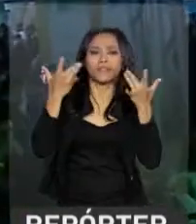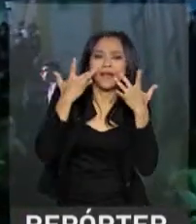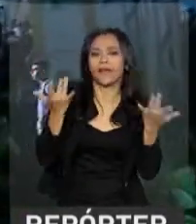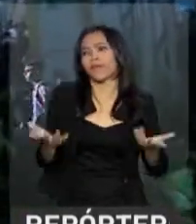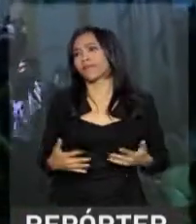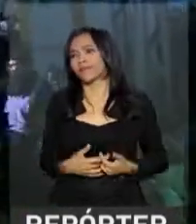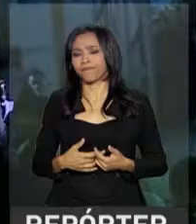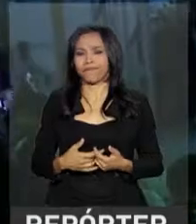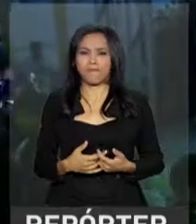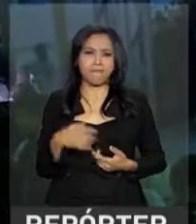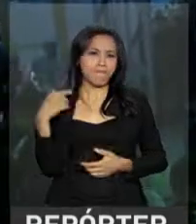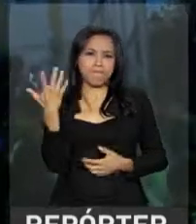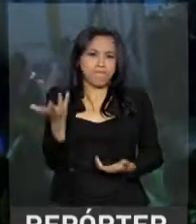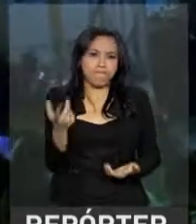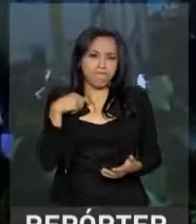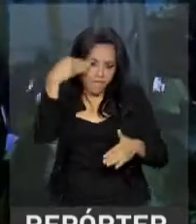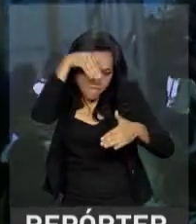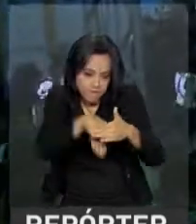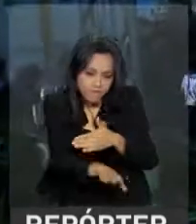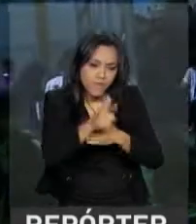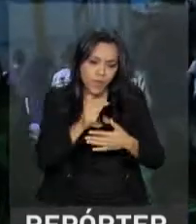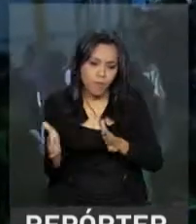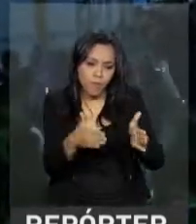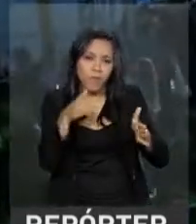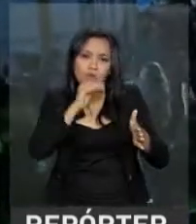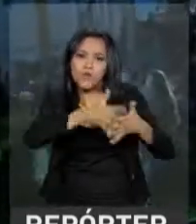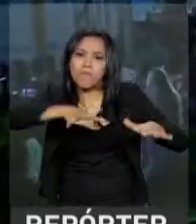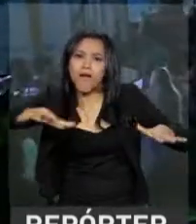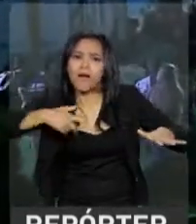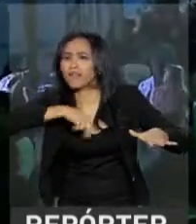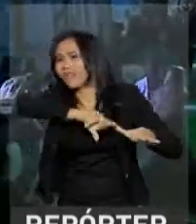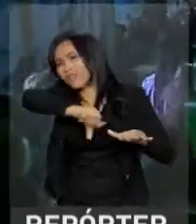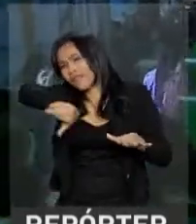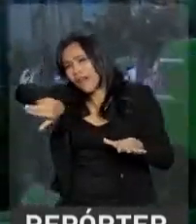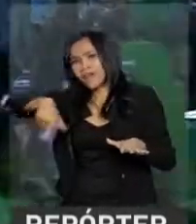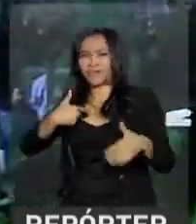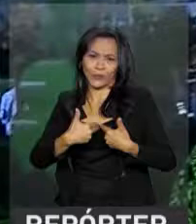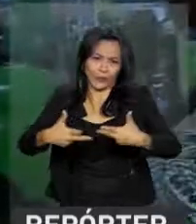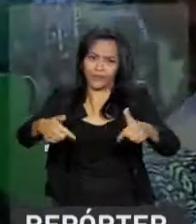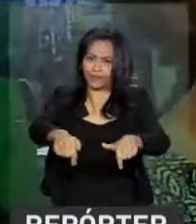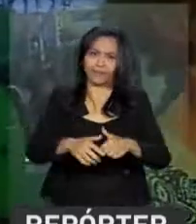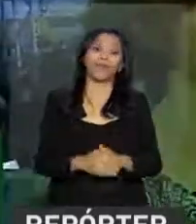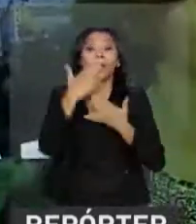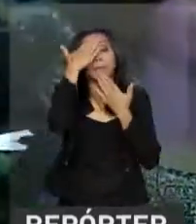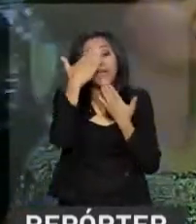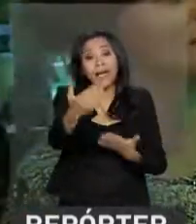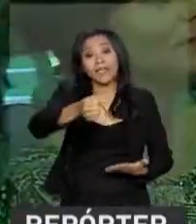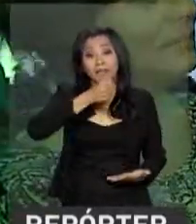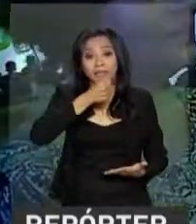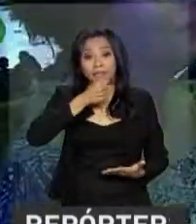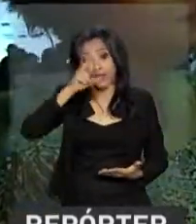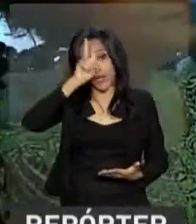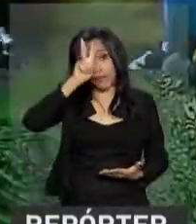A gente tem navegação no fundo do mar. Tem um monte de atividade para todas as idades. Tá certo, muito obrigada pela entrevista. E só lembrando que